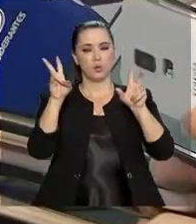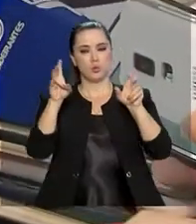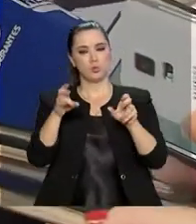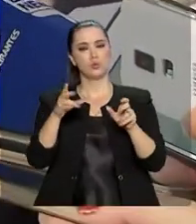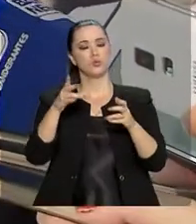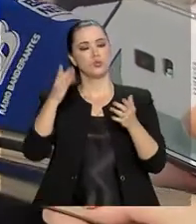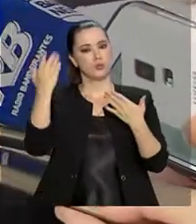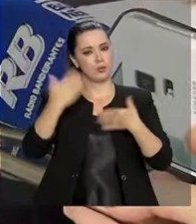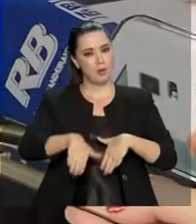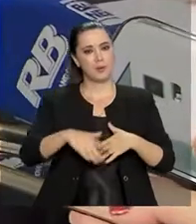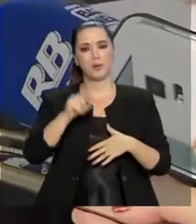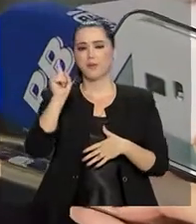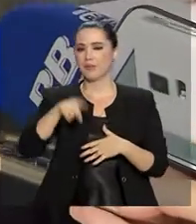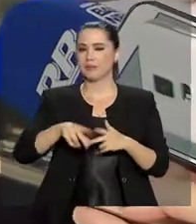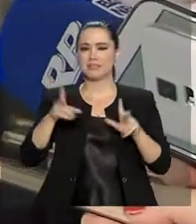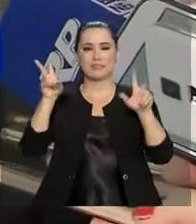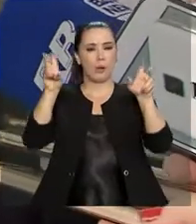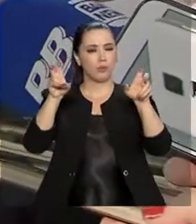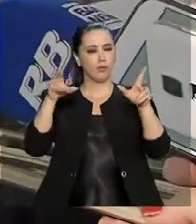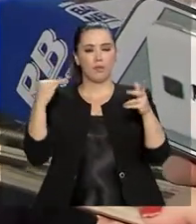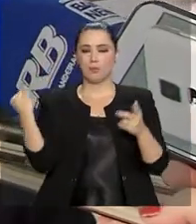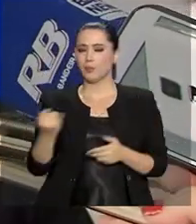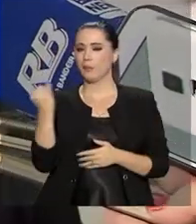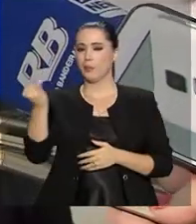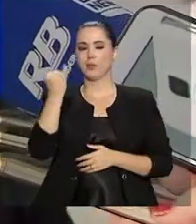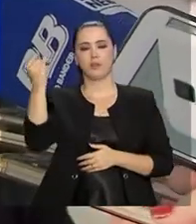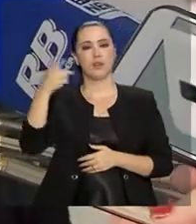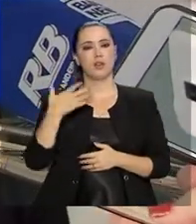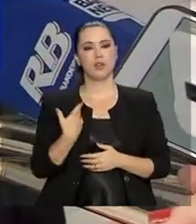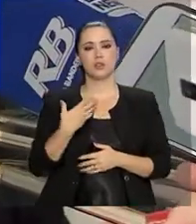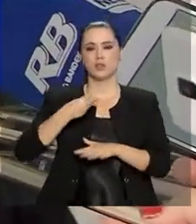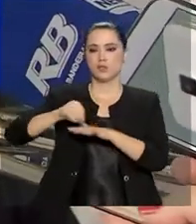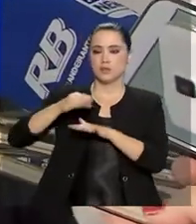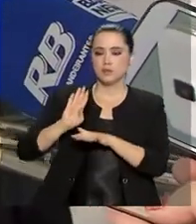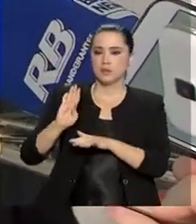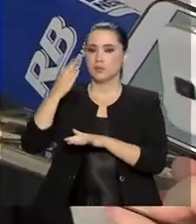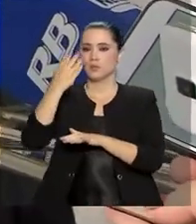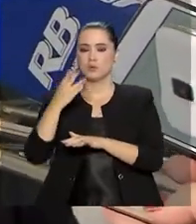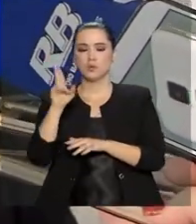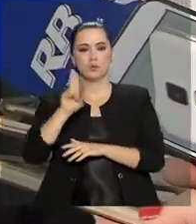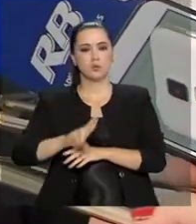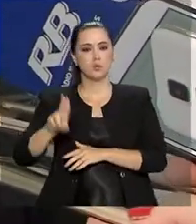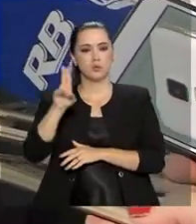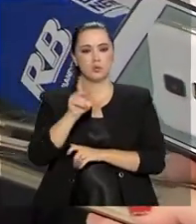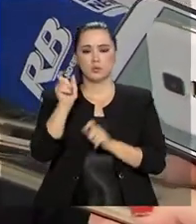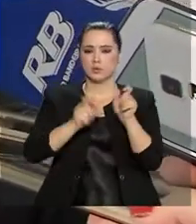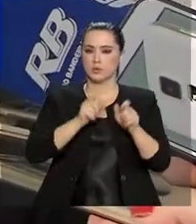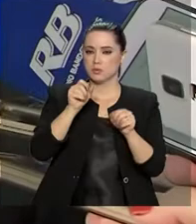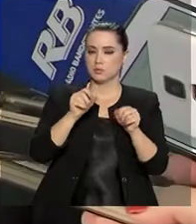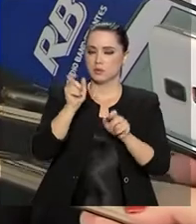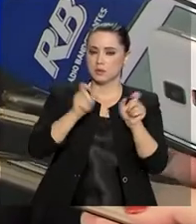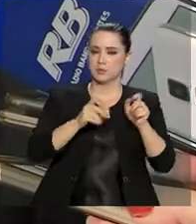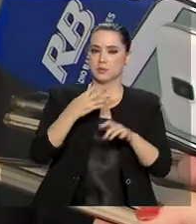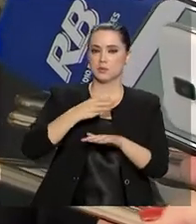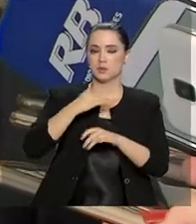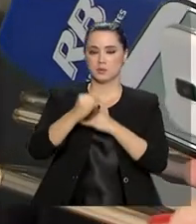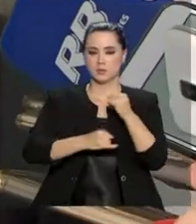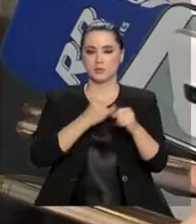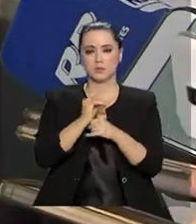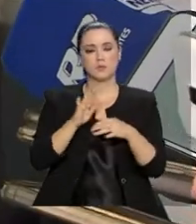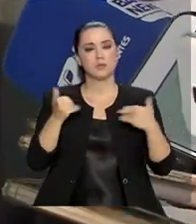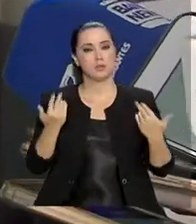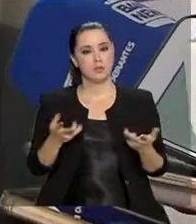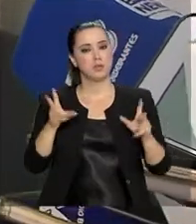da prova, né? Que é um título que trata das notícias falsas, da utilização pelos usuários da internet. Um tema,